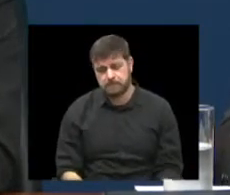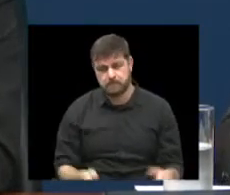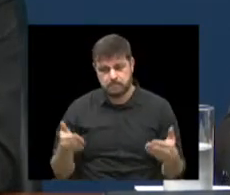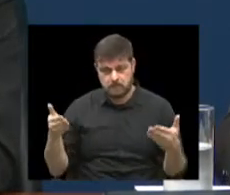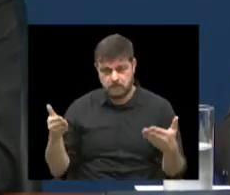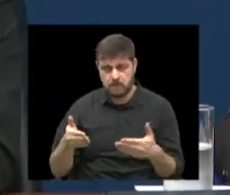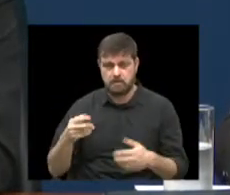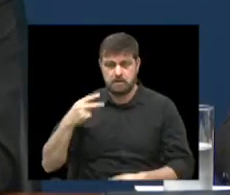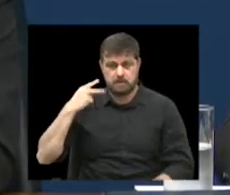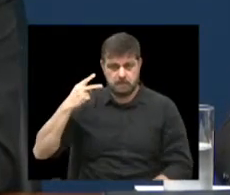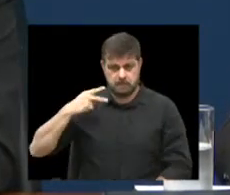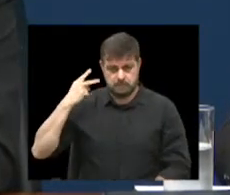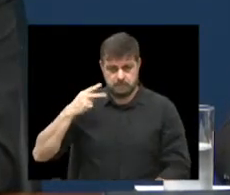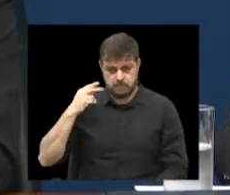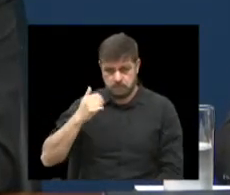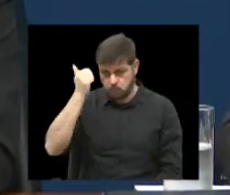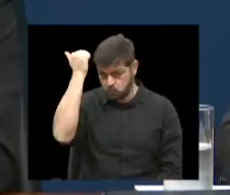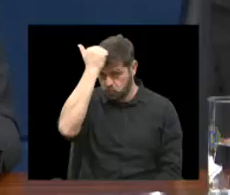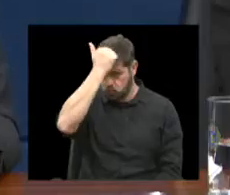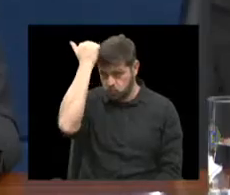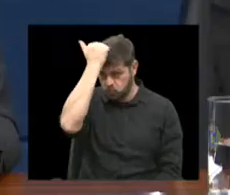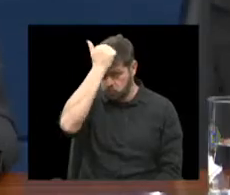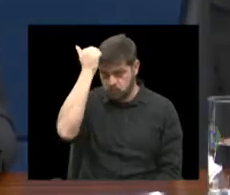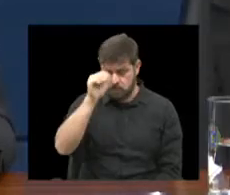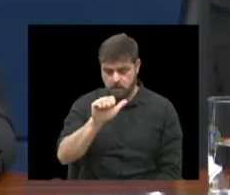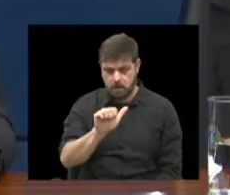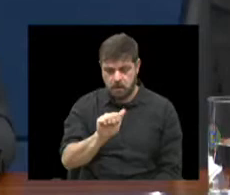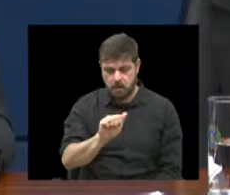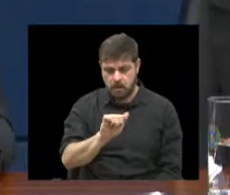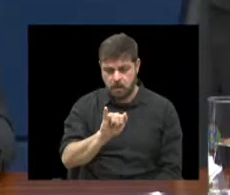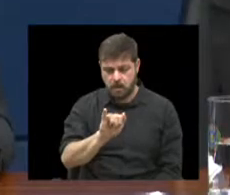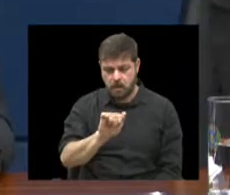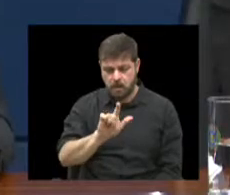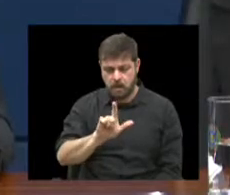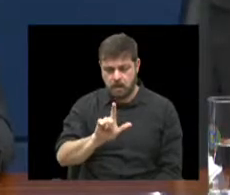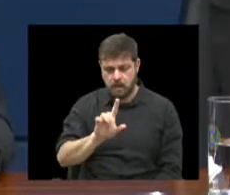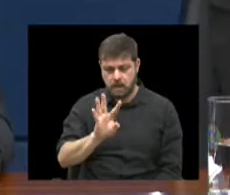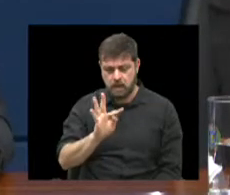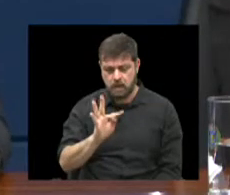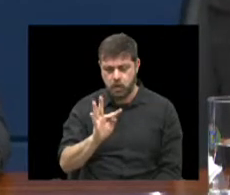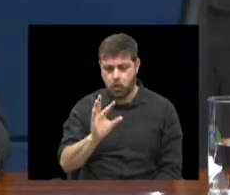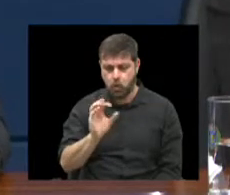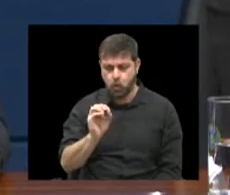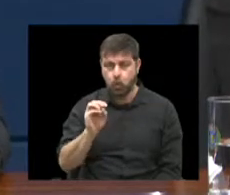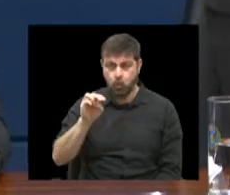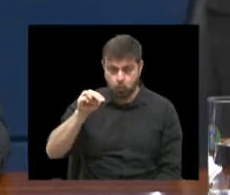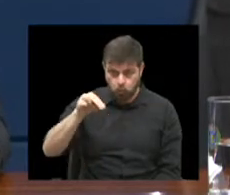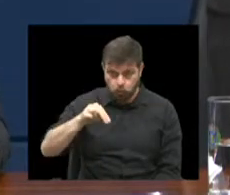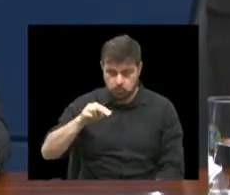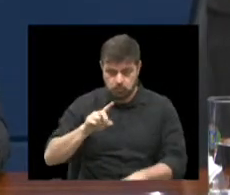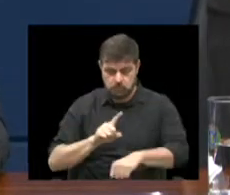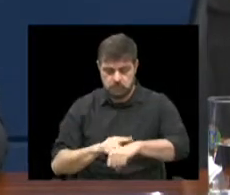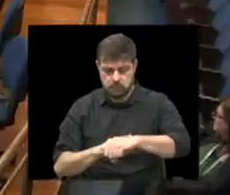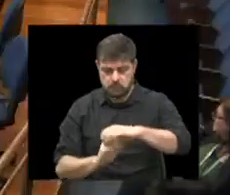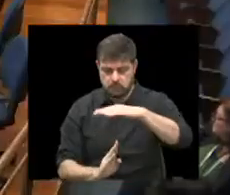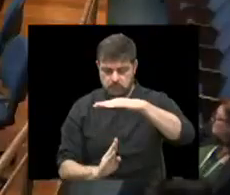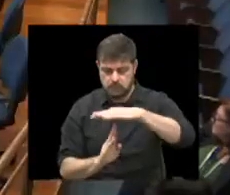vereador inscrito é o vereador Ailton da Farmácia. Vereador Ailton da Farmácia tem a tribuna por 5